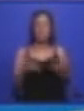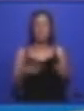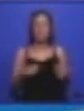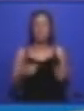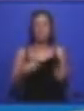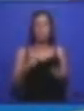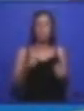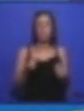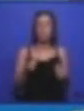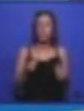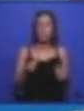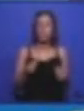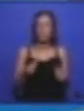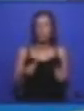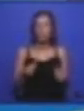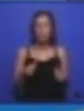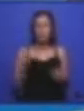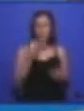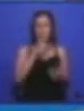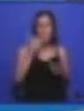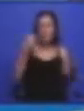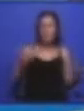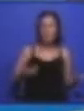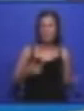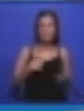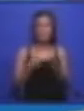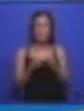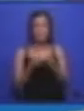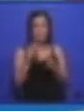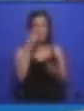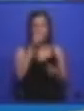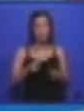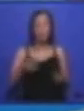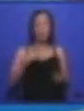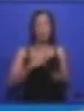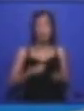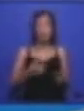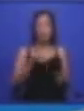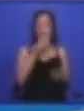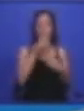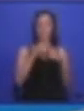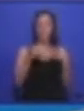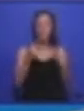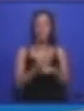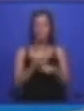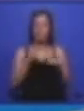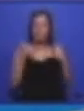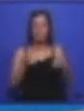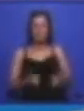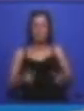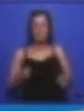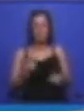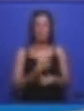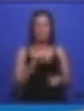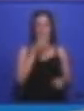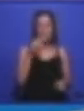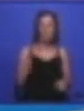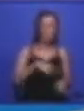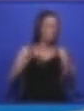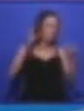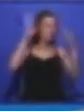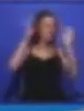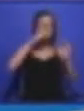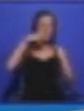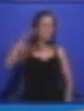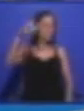sou muito alegre quando estou a pé de pessoas, gosto é de falar de coisas boas, quando vem falar de coisas negativas,